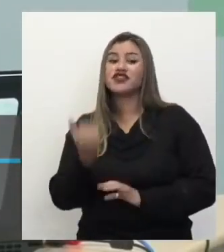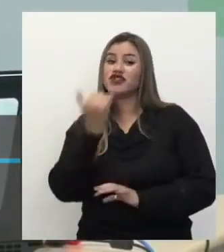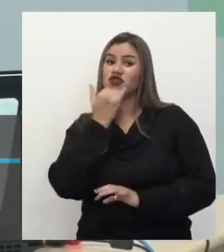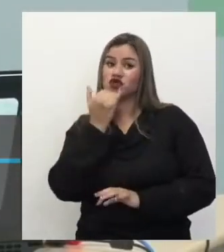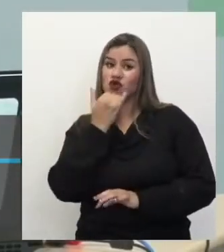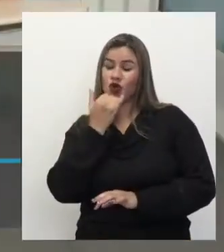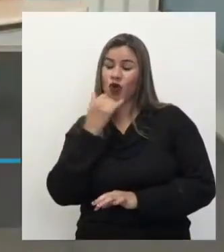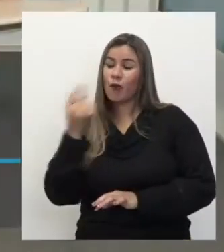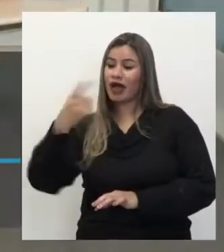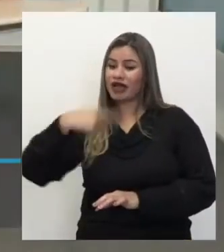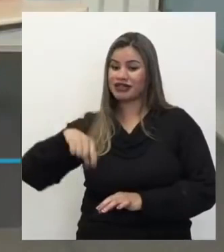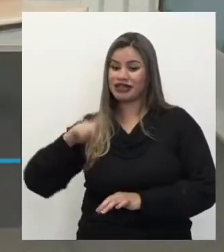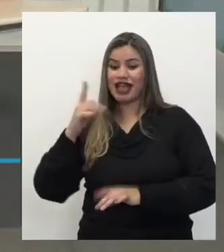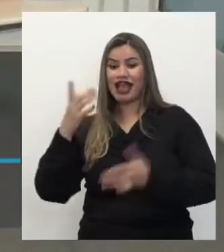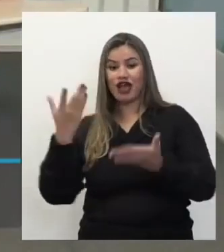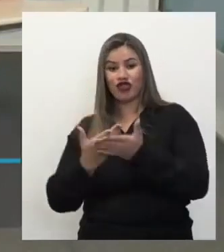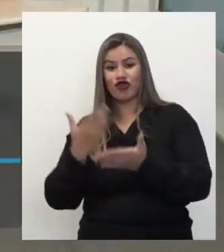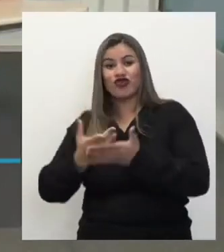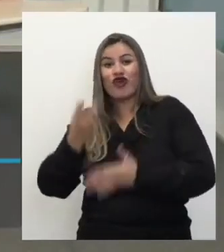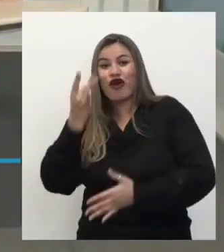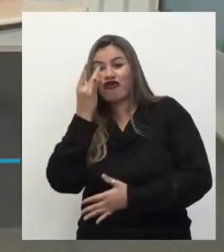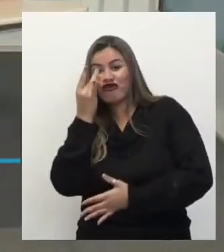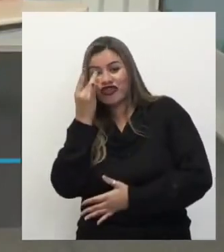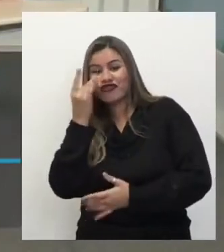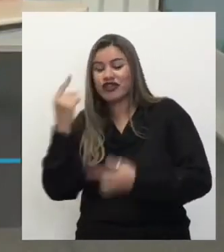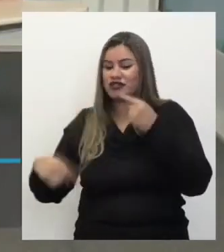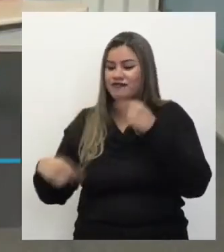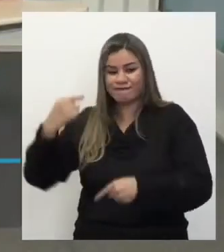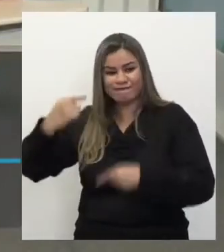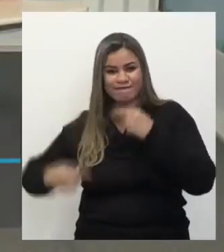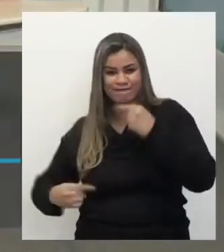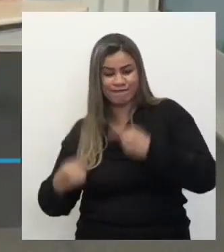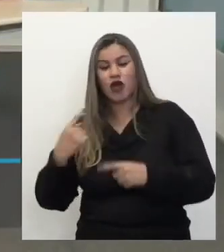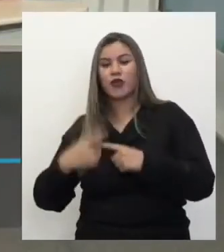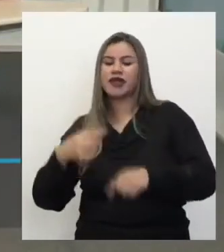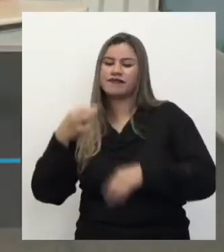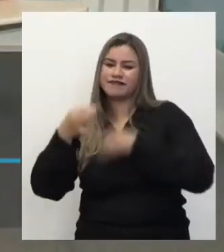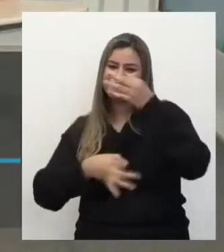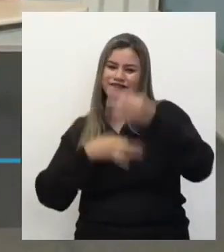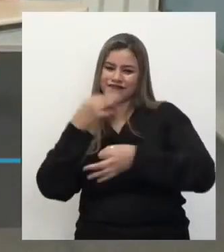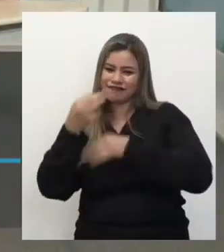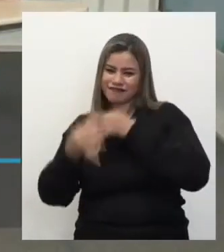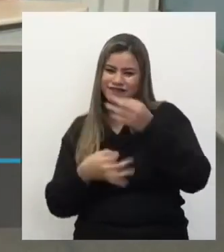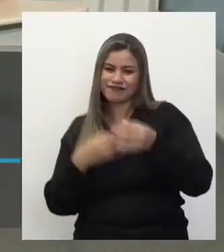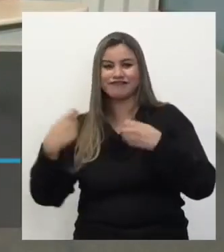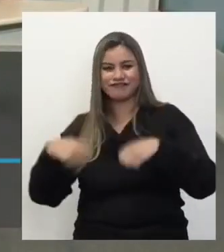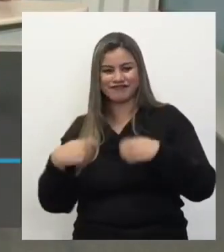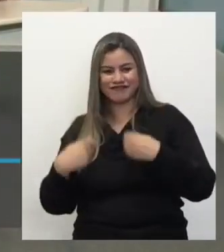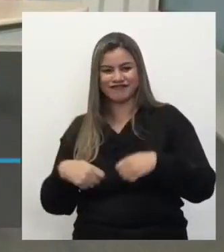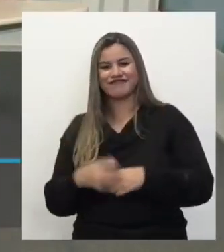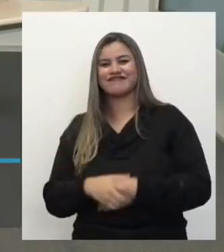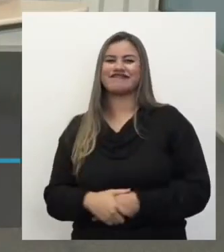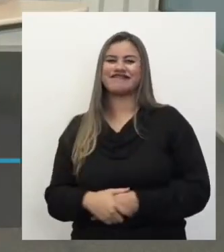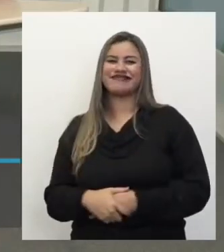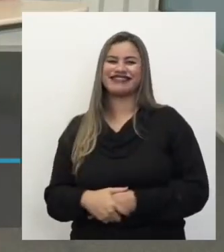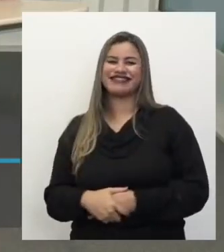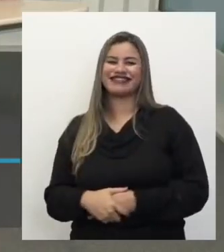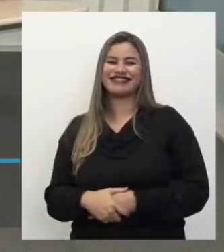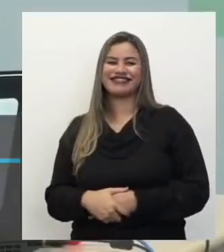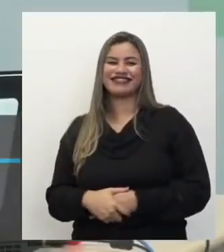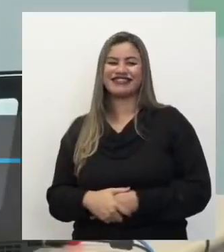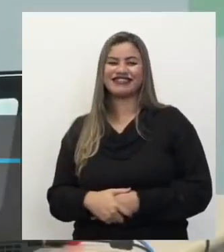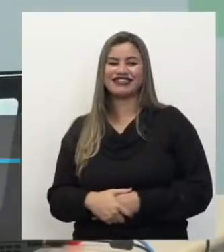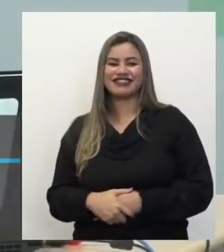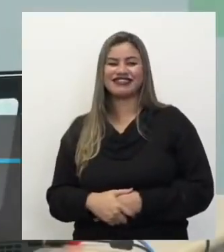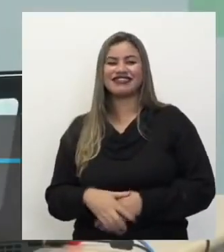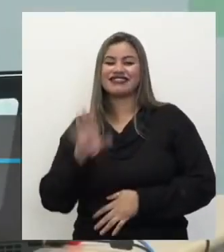que a gente fica nesse debate que é uma maravilha, porque a aula de argumentação é para debater. Exato, precisa debater aqui, vai começar a virar, né? E é